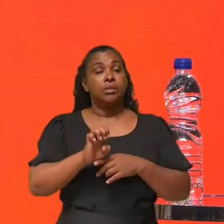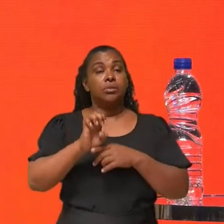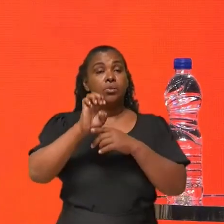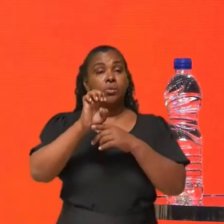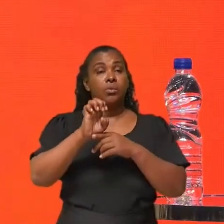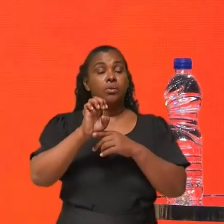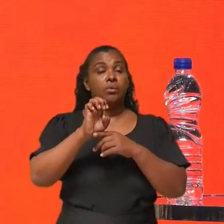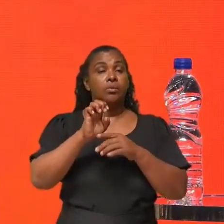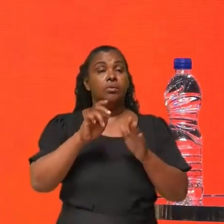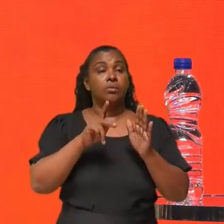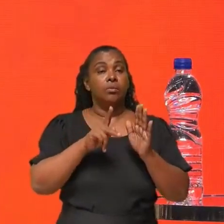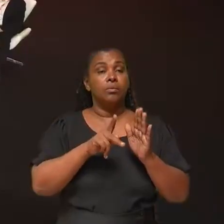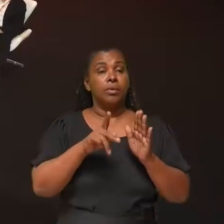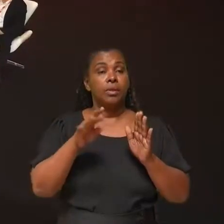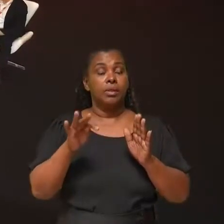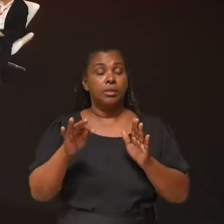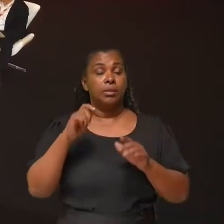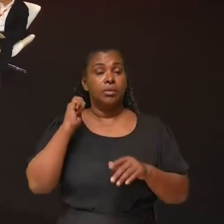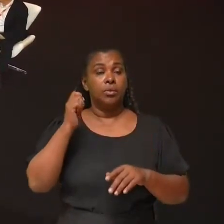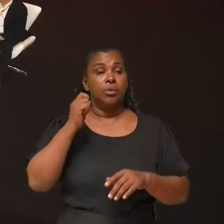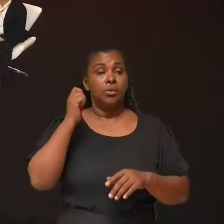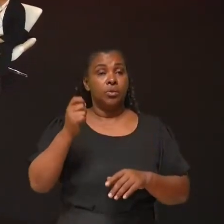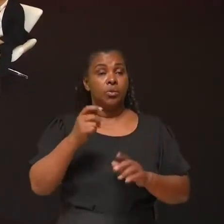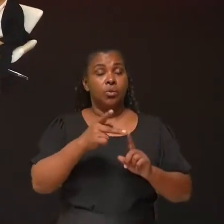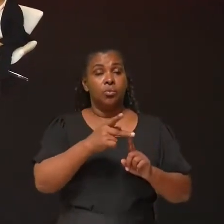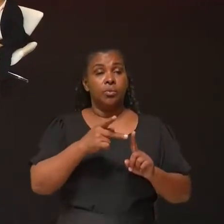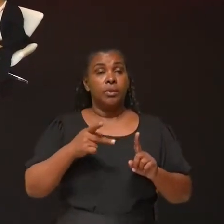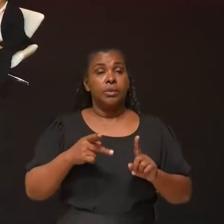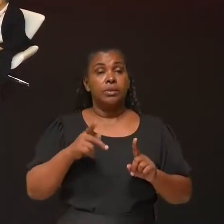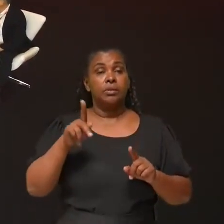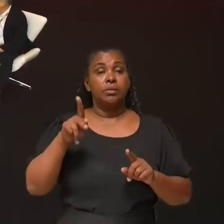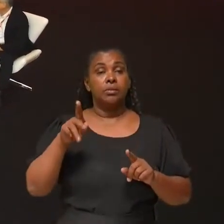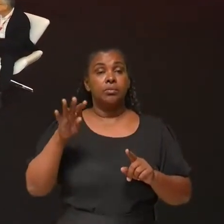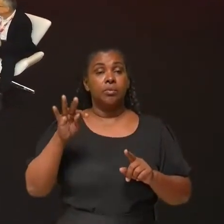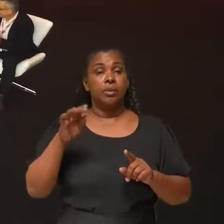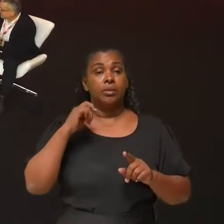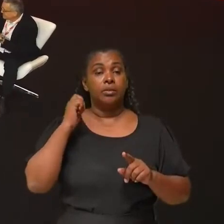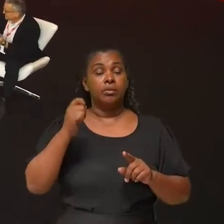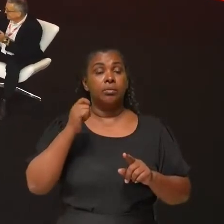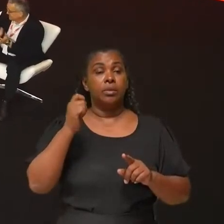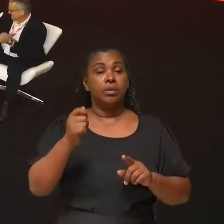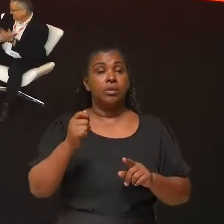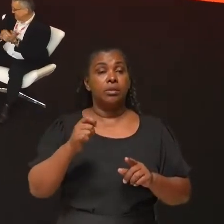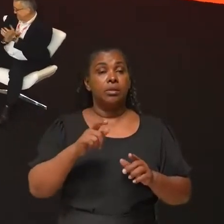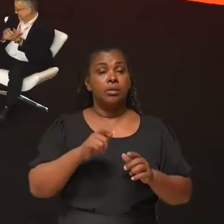Porto Alegre, a jornalista Laura Cito. Boa tarde.